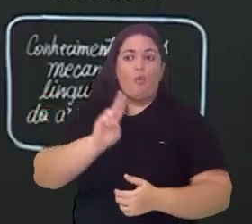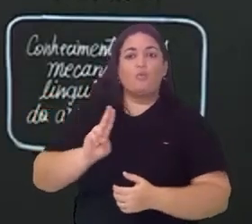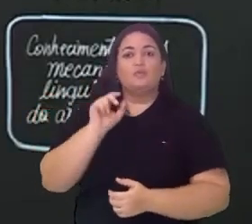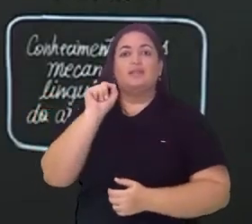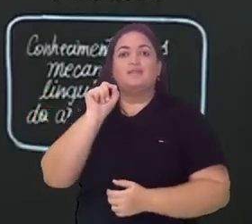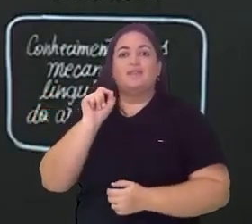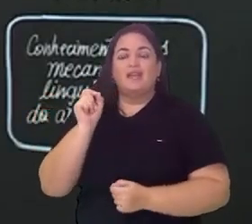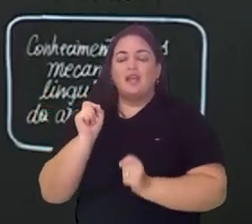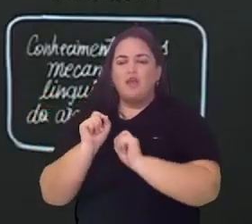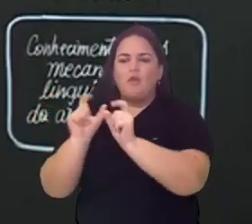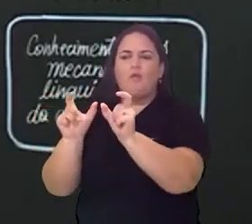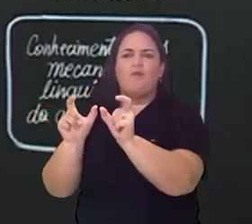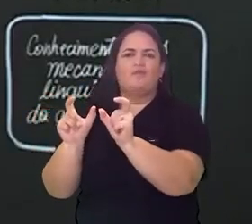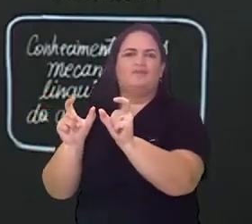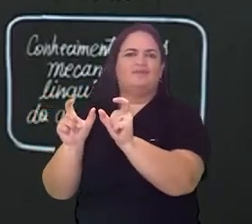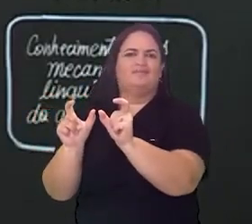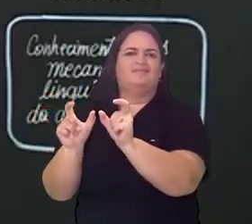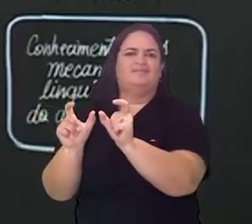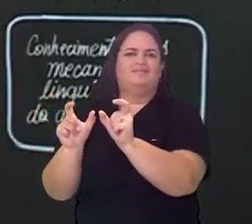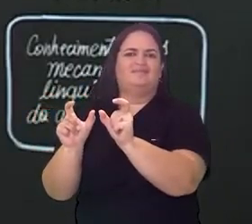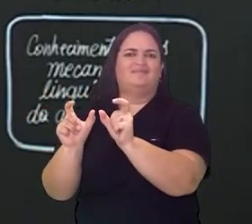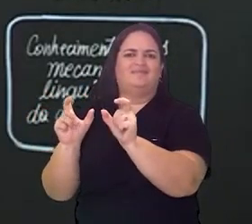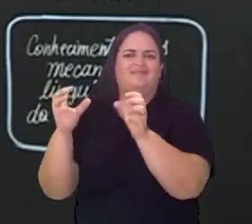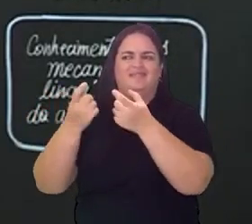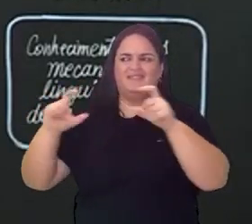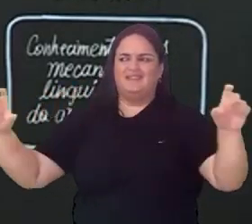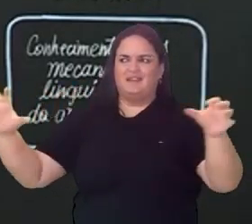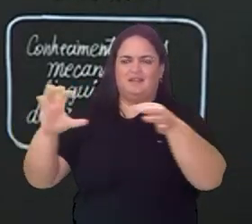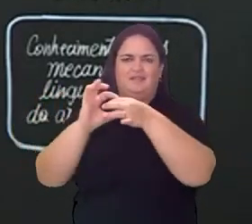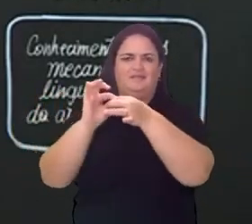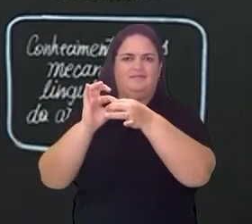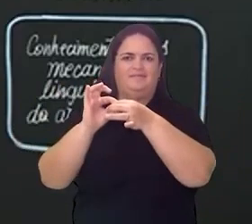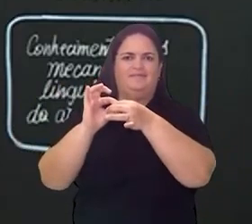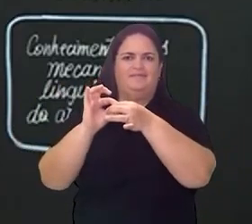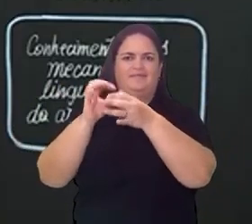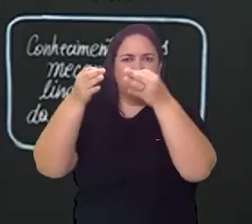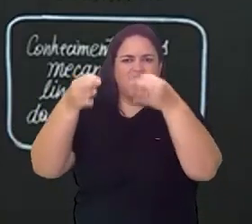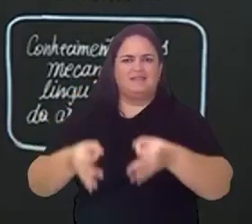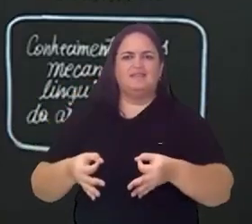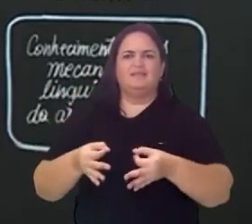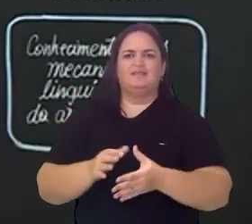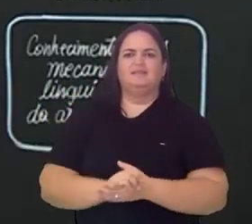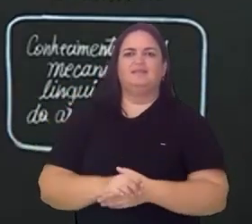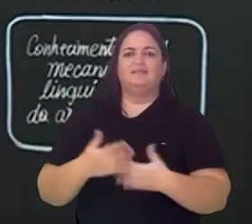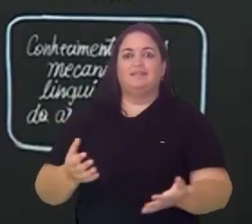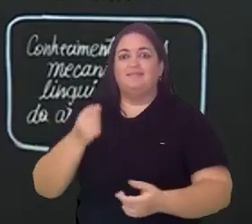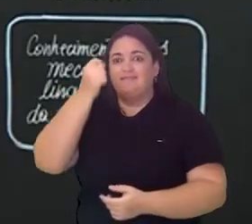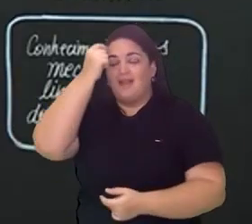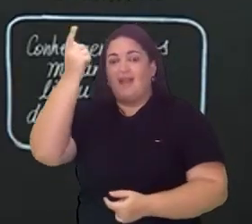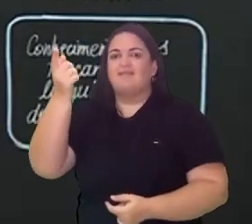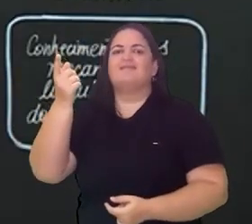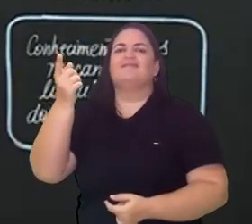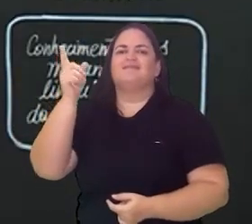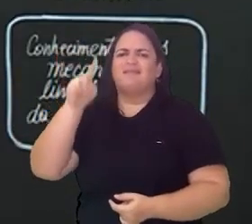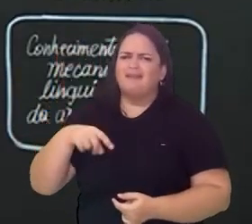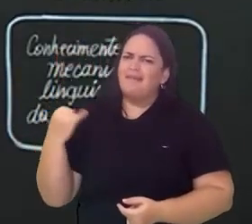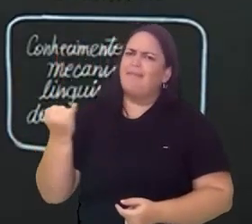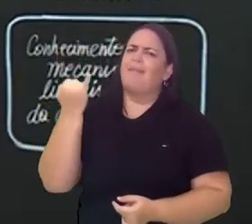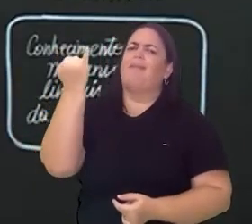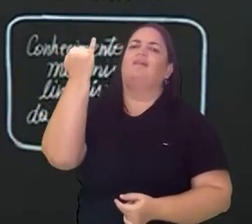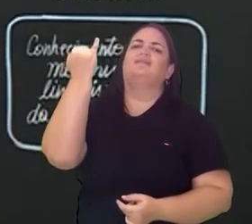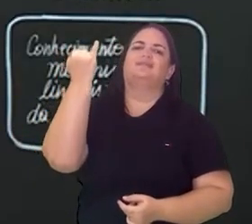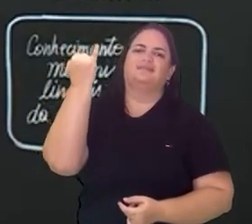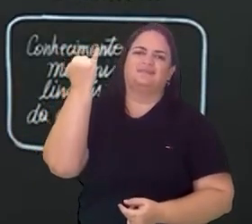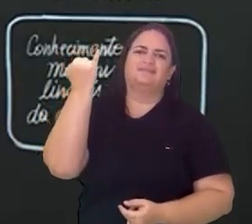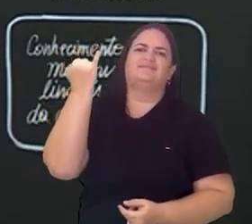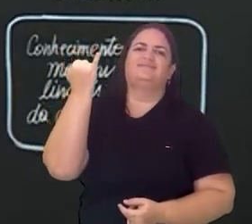para garantir uma forma adequada. A ideia aqui estabelecida pelo entretanto, ela é fundamental para essa oração. Então eu estabeleço